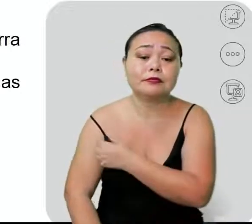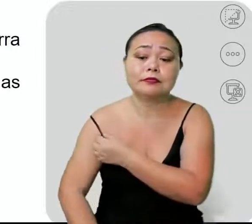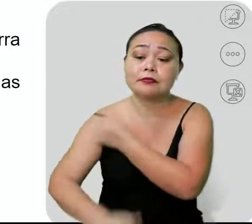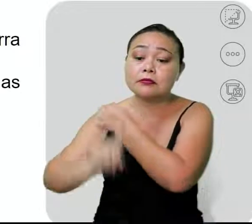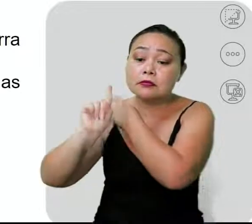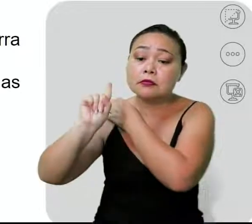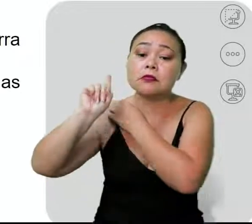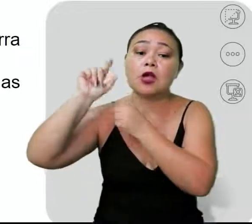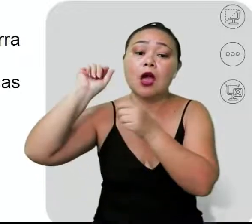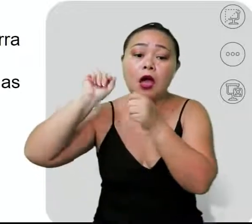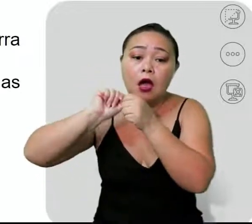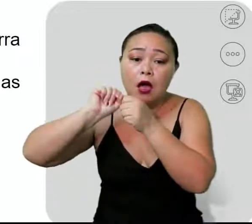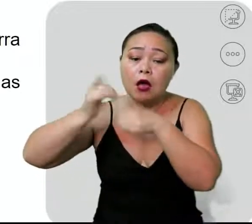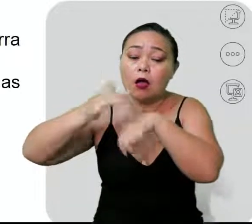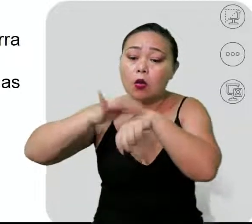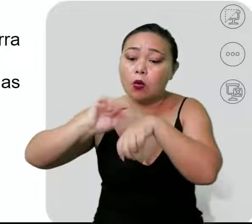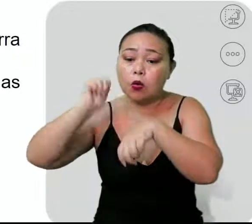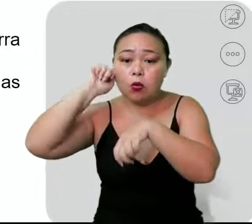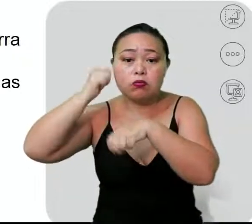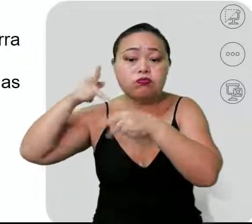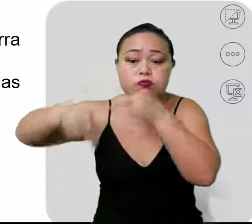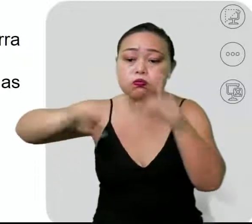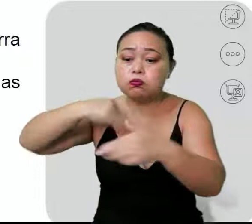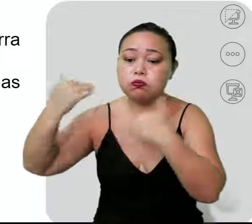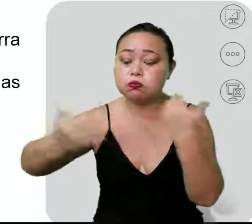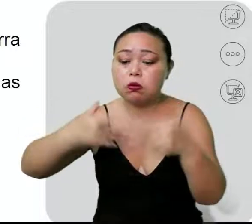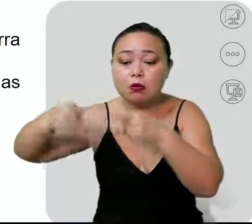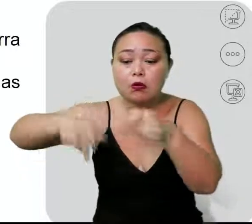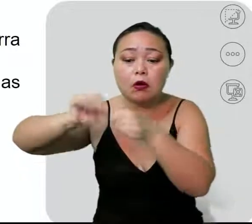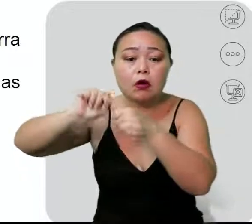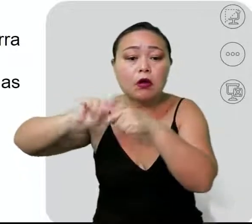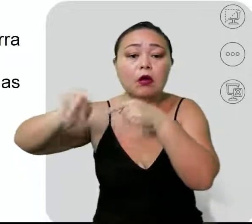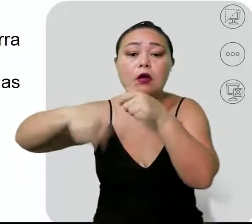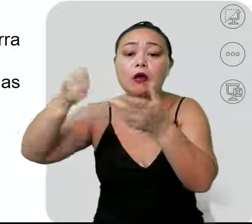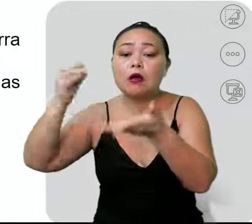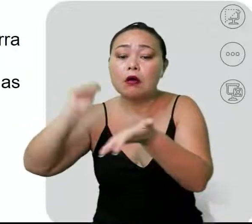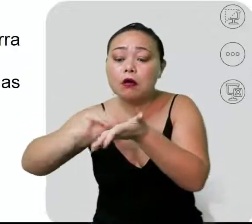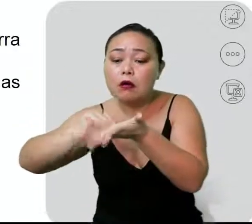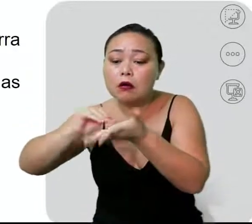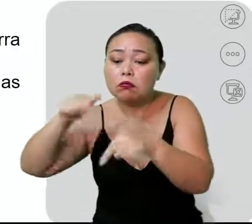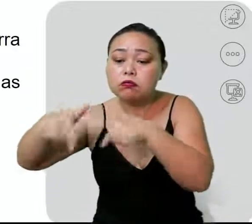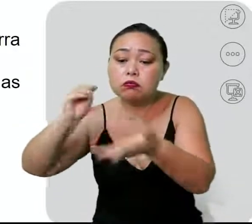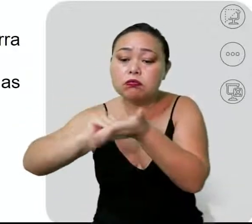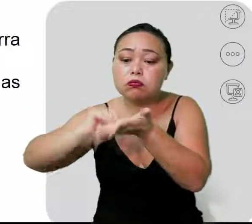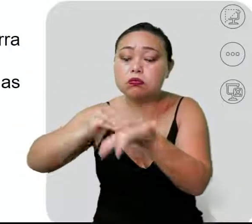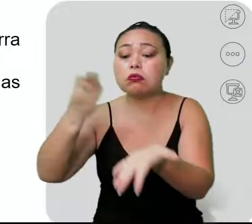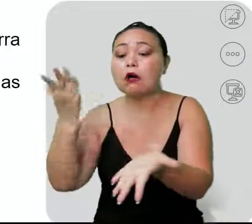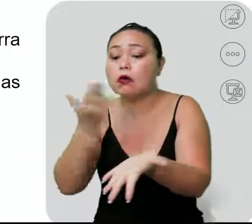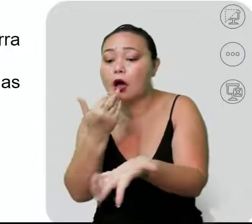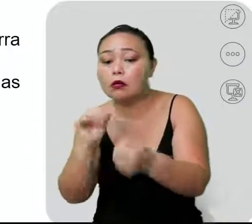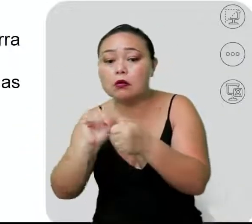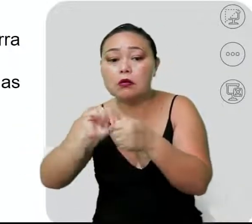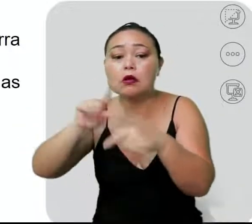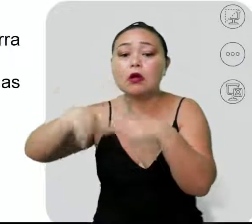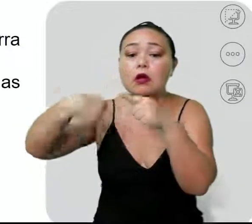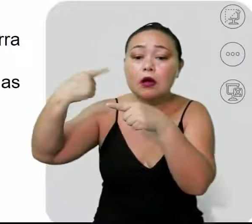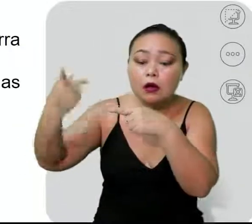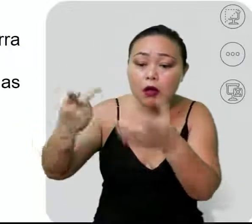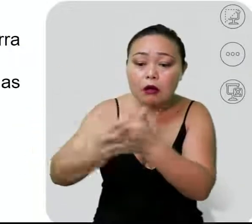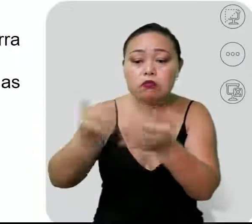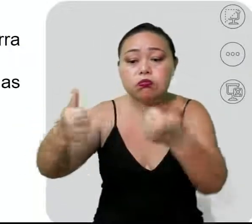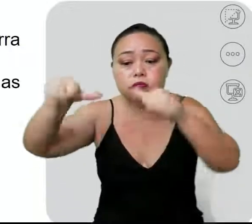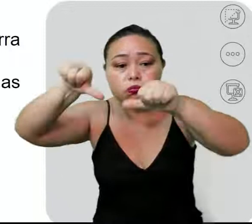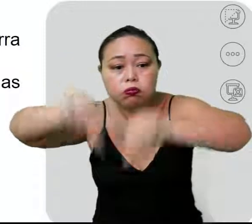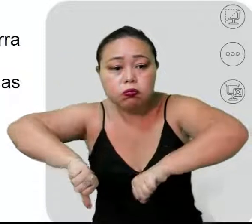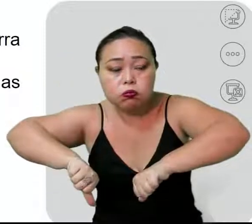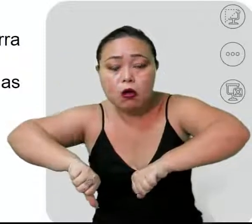o Atlético dizimou grande parte da população aprovou com escassez de mão de obra de alimentos sendo uma das causas da